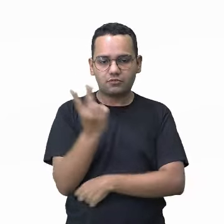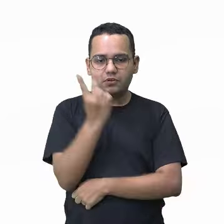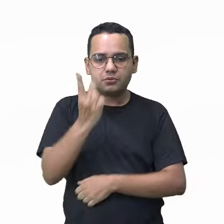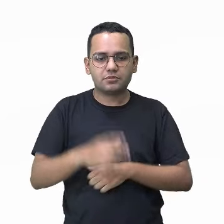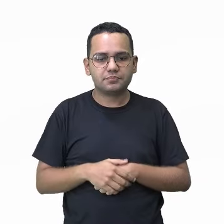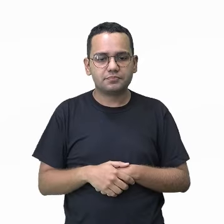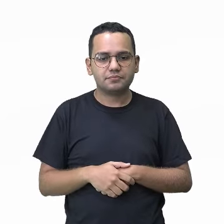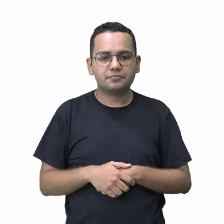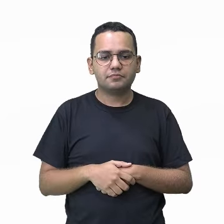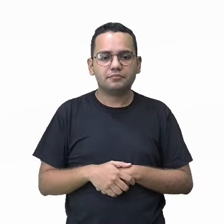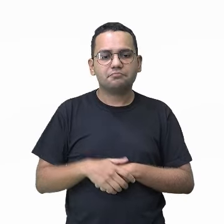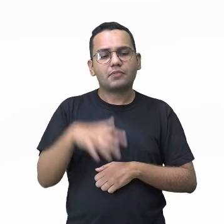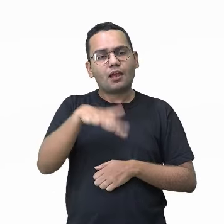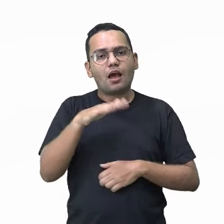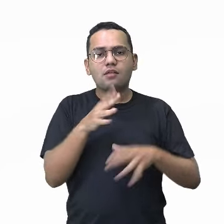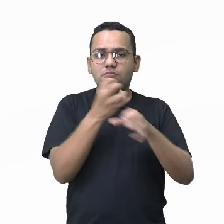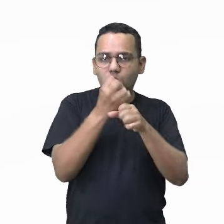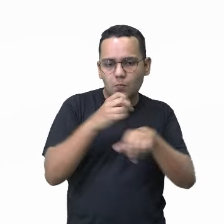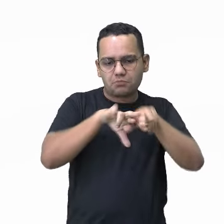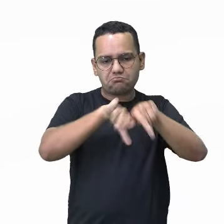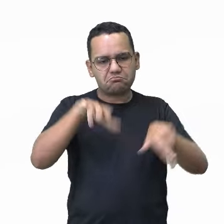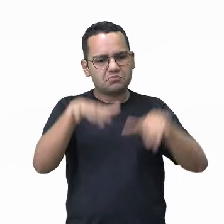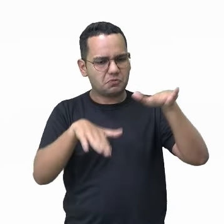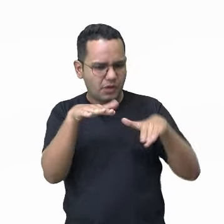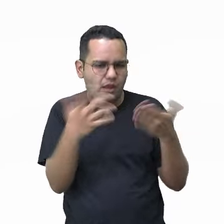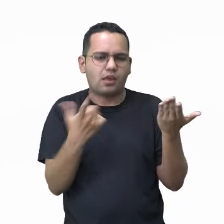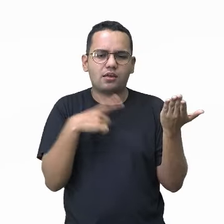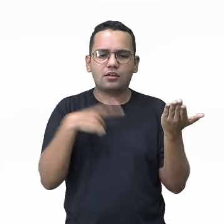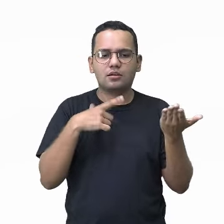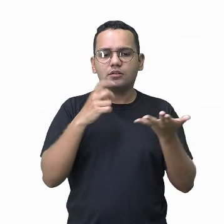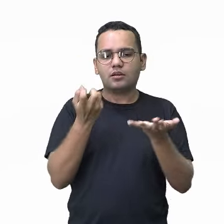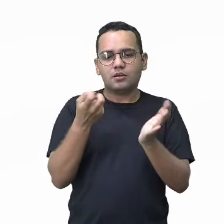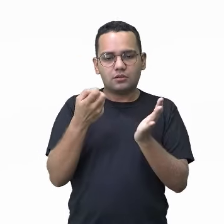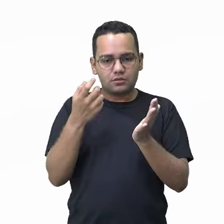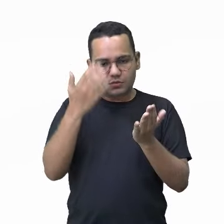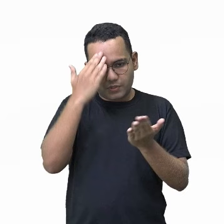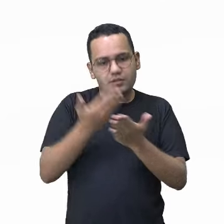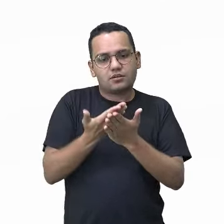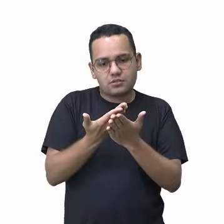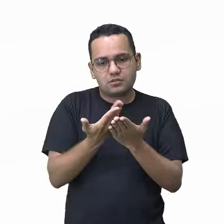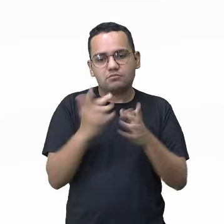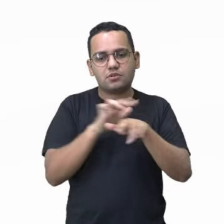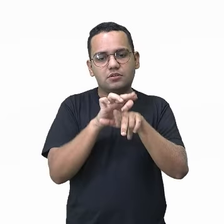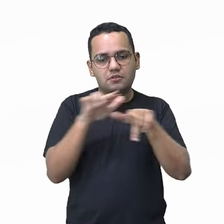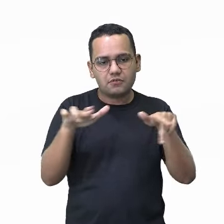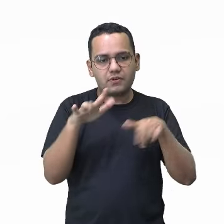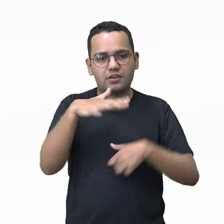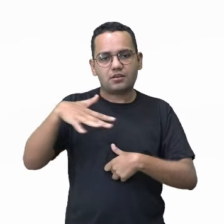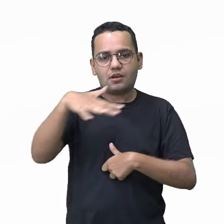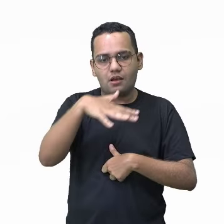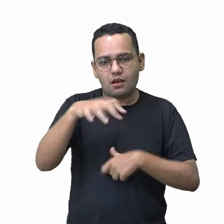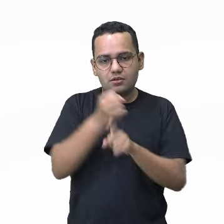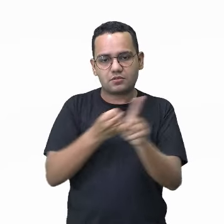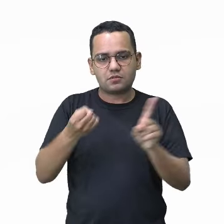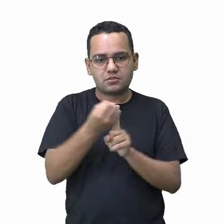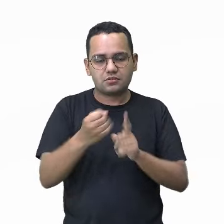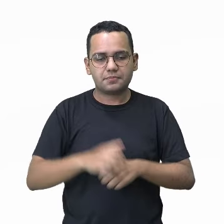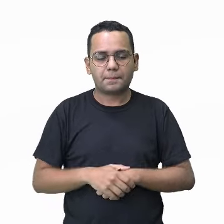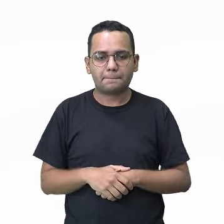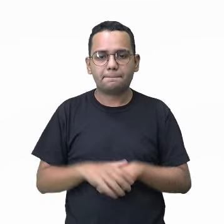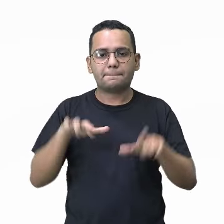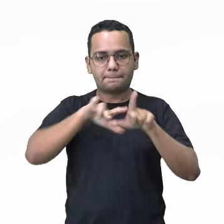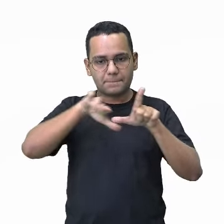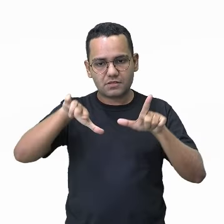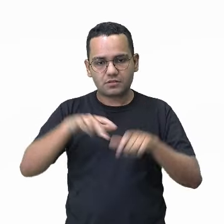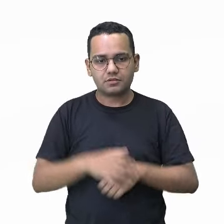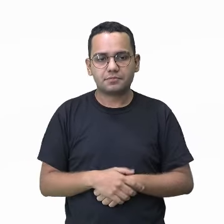epistêmico de probabilidade do entil de obrigação ou apreciativo de juízo nos diferentes Campos de atuação social